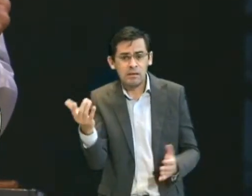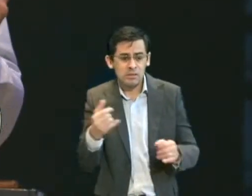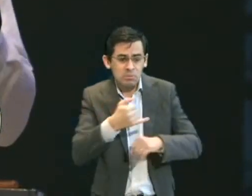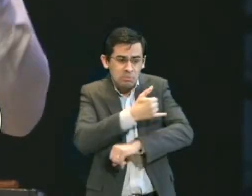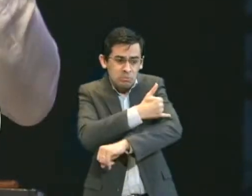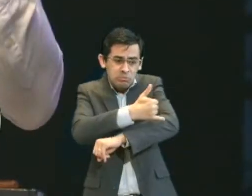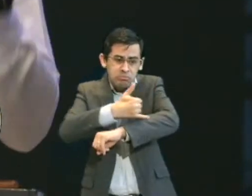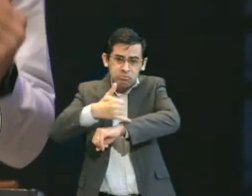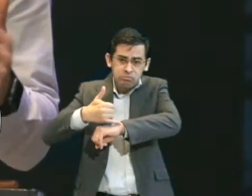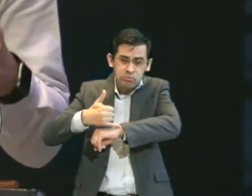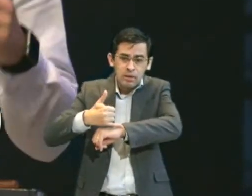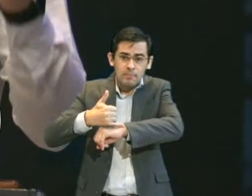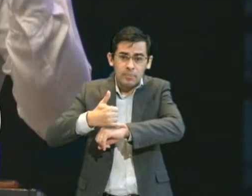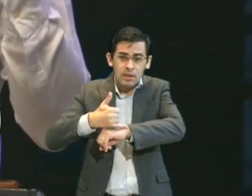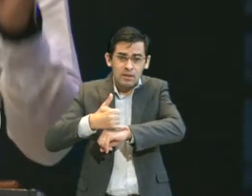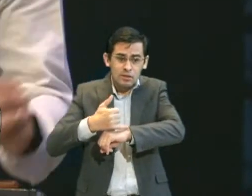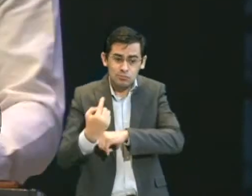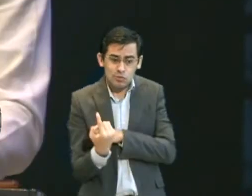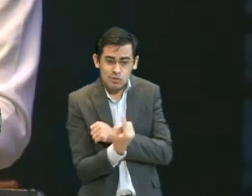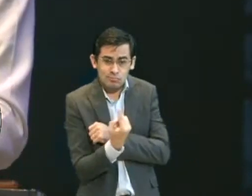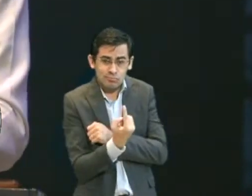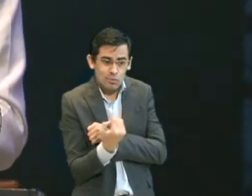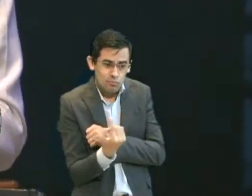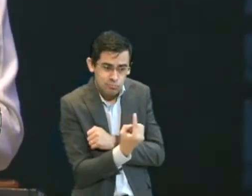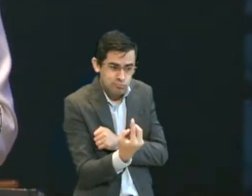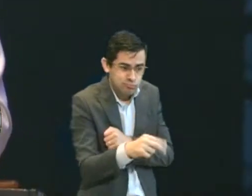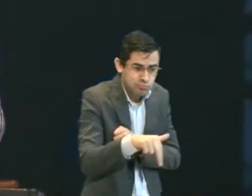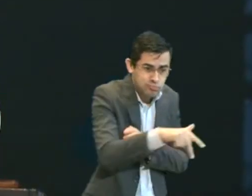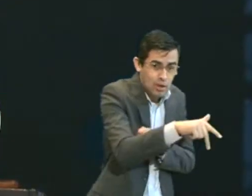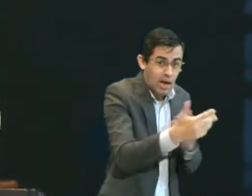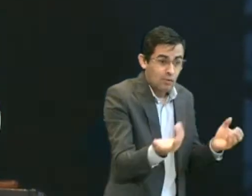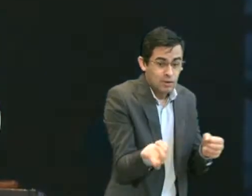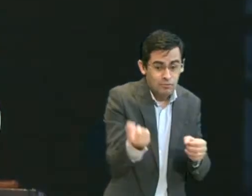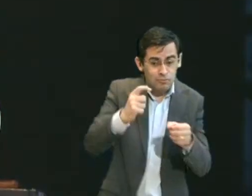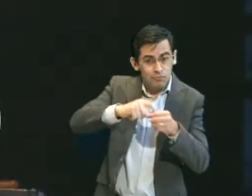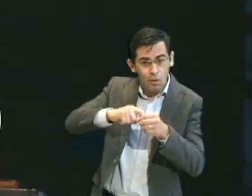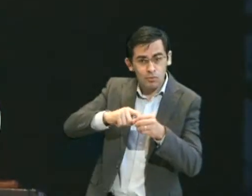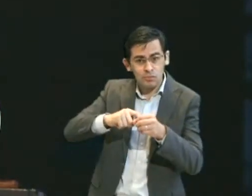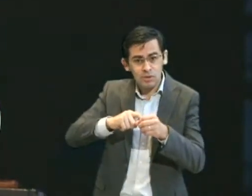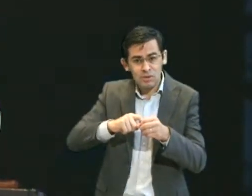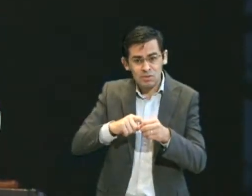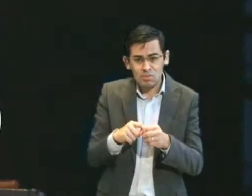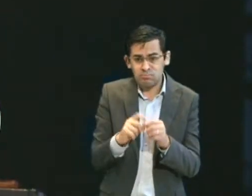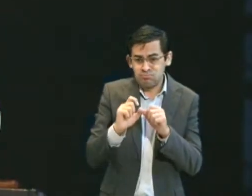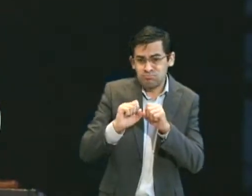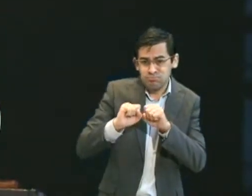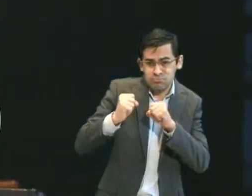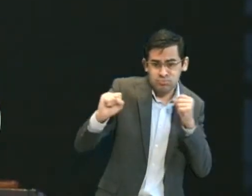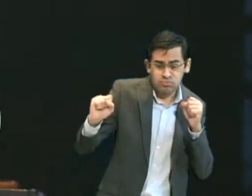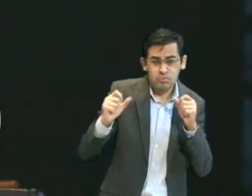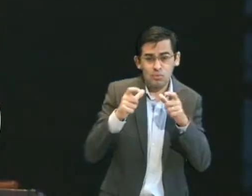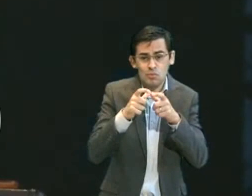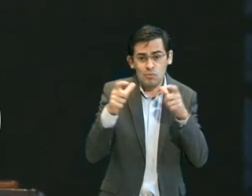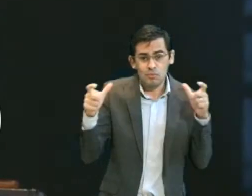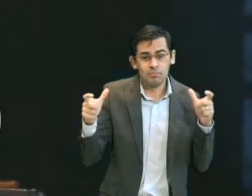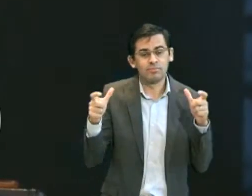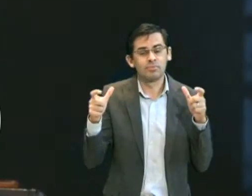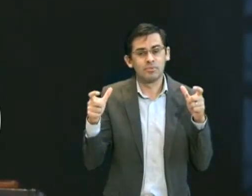agora sou 2 bandos. Que coisa linda a bênção de Deus.